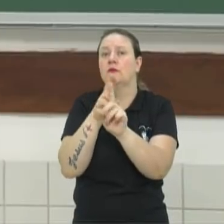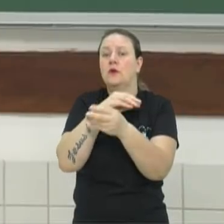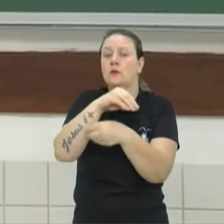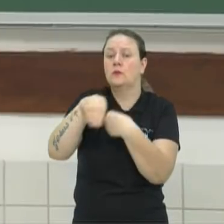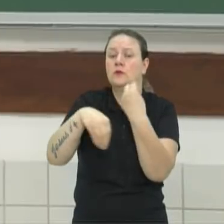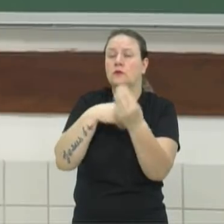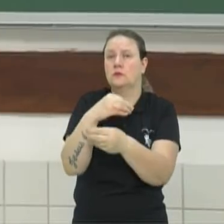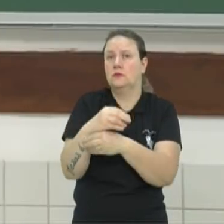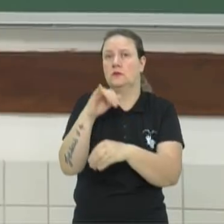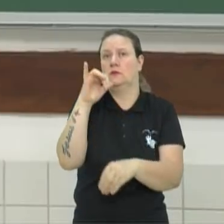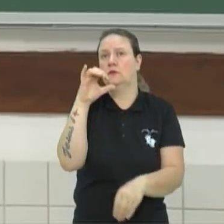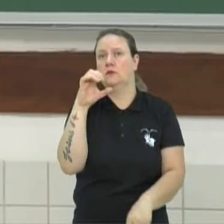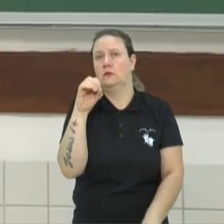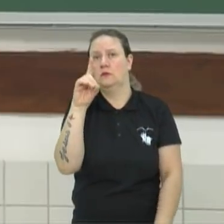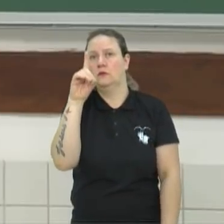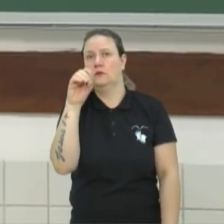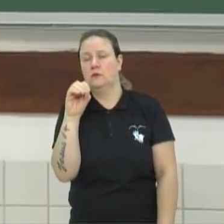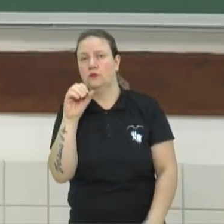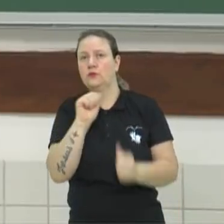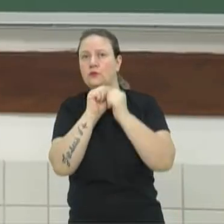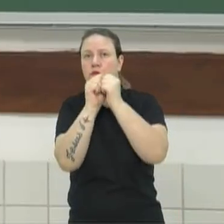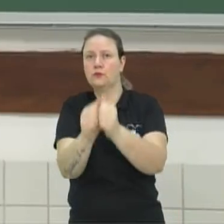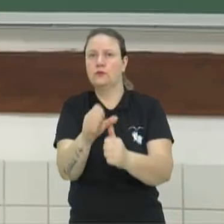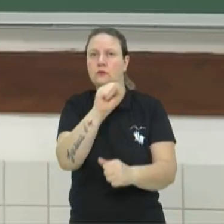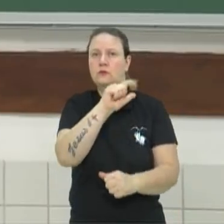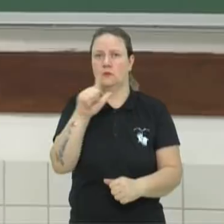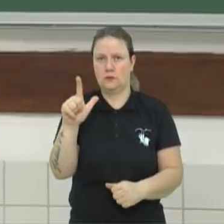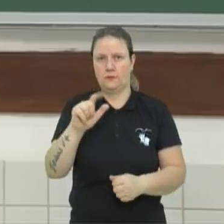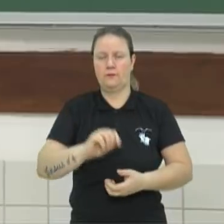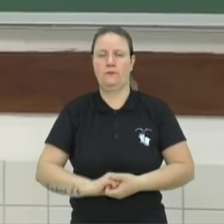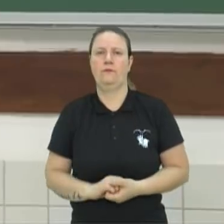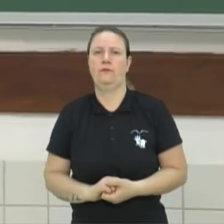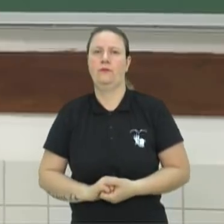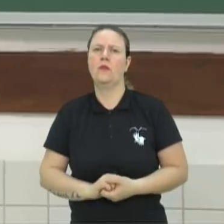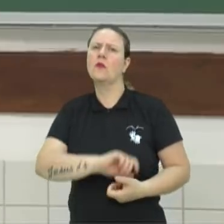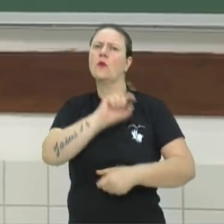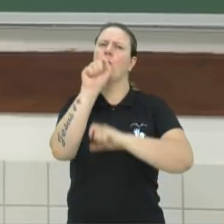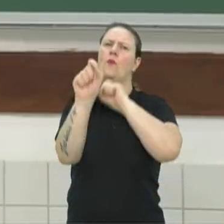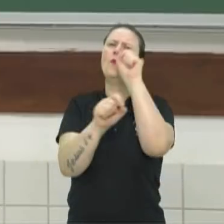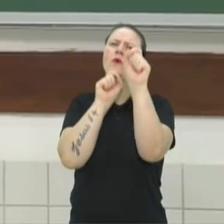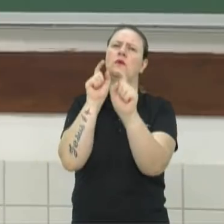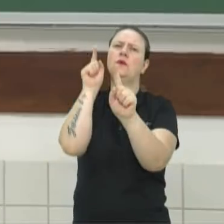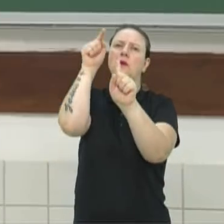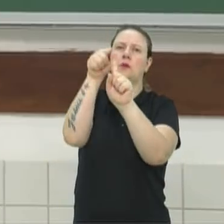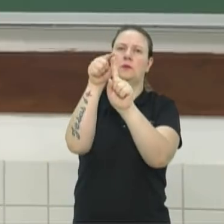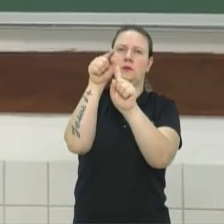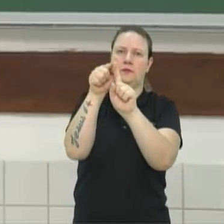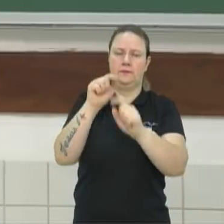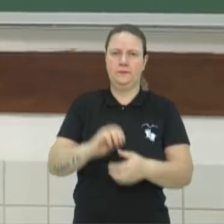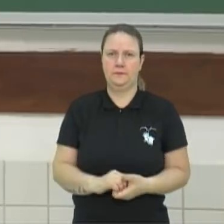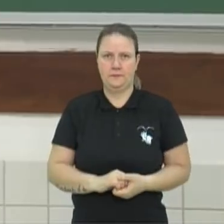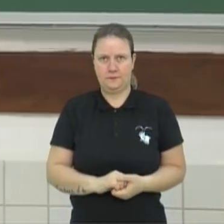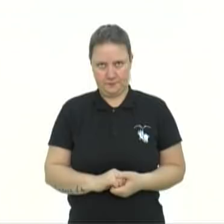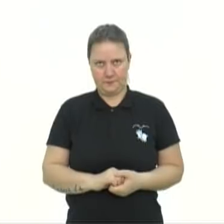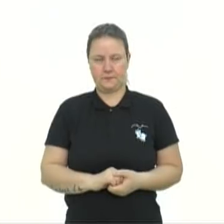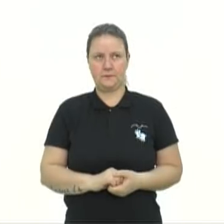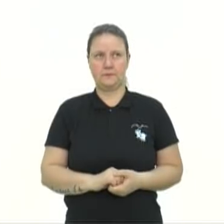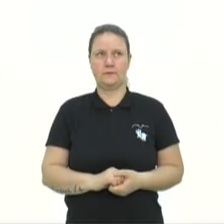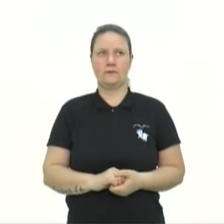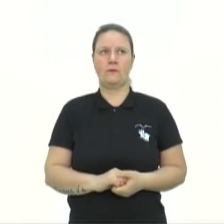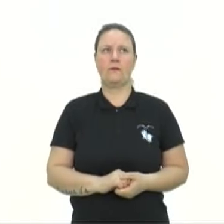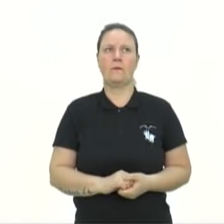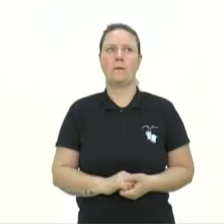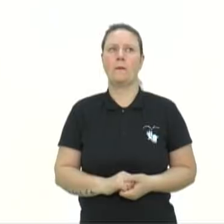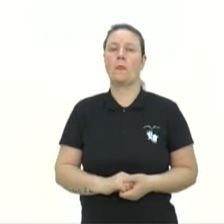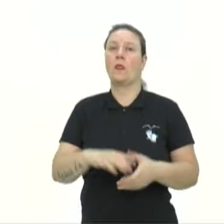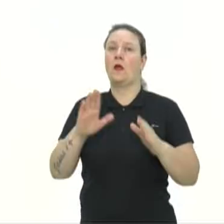que a partir dali o que ia ser dito seria uma finalidade, um objetivo. Então ali ó, com a fim